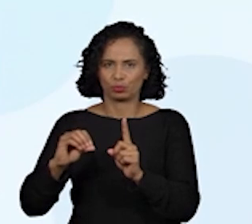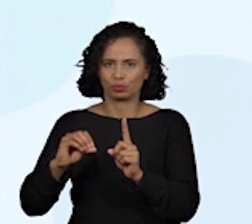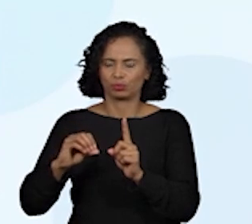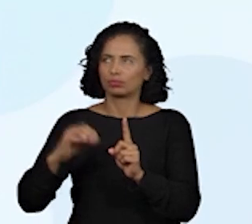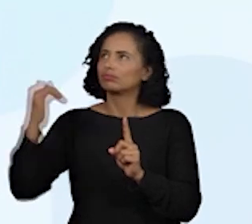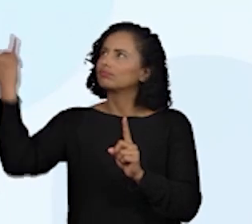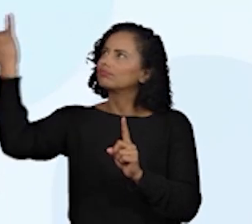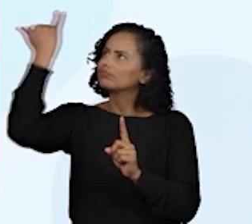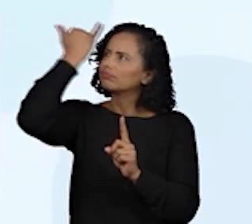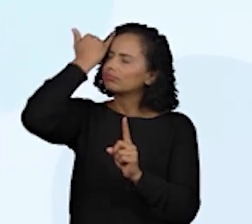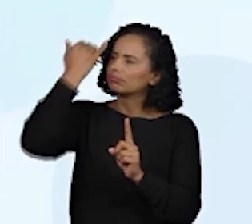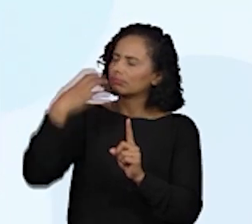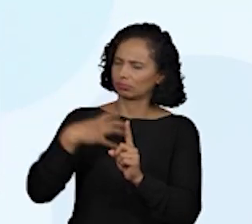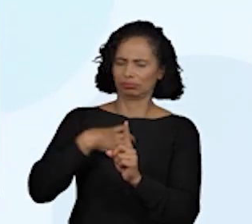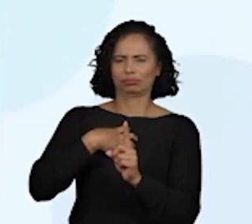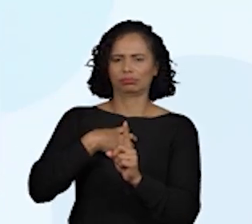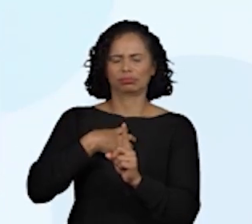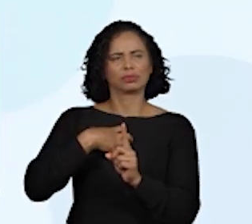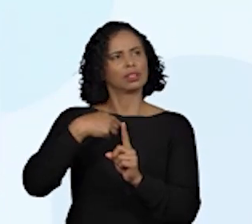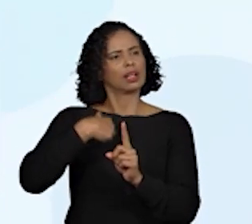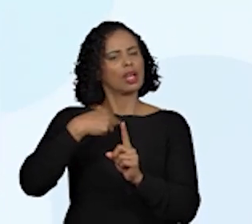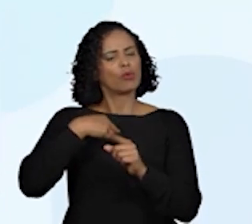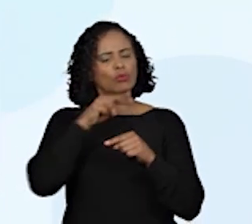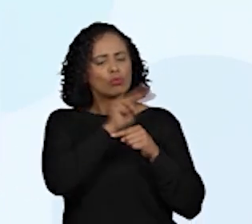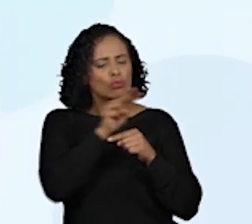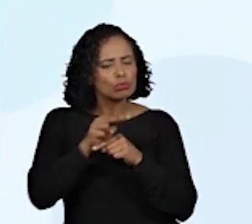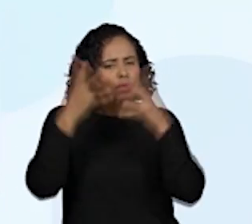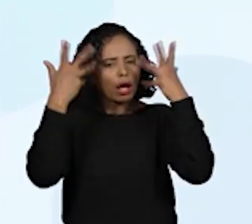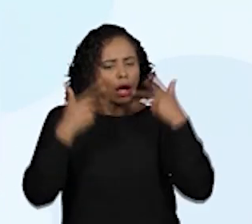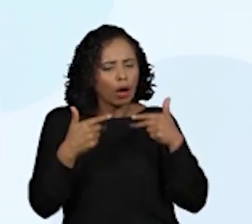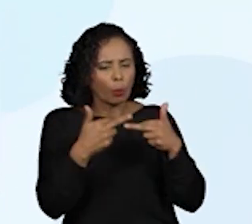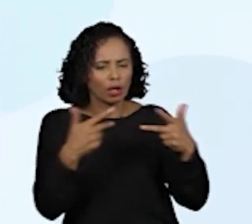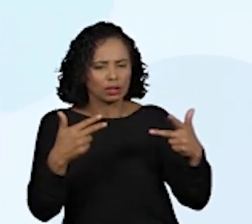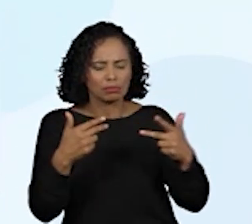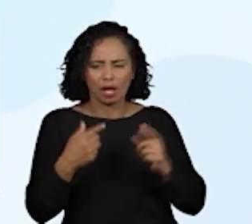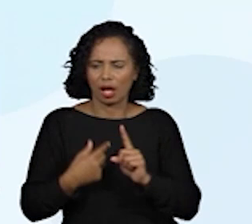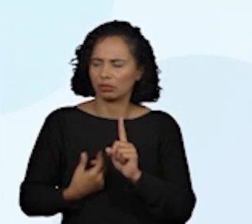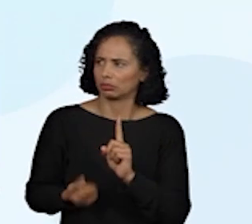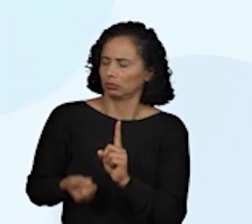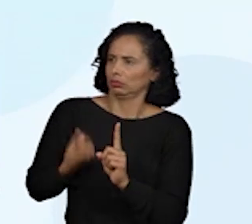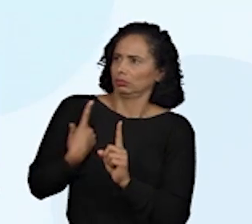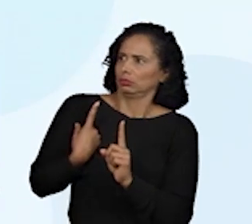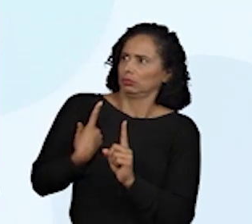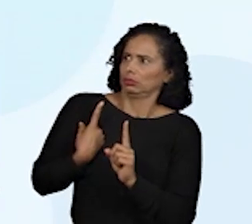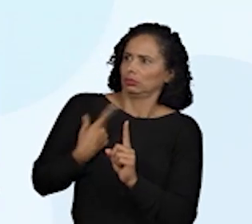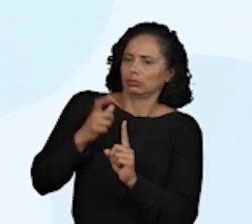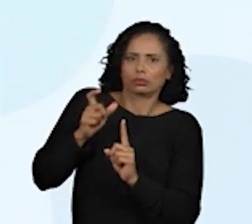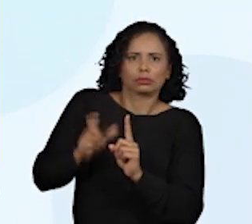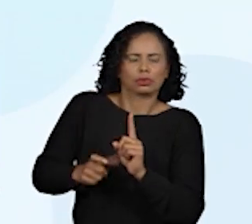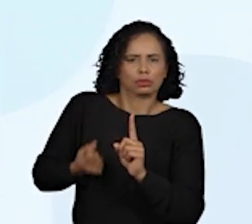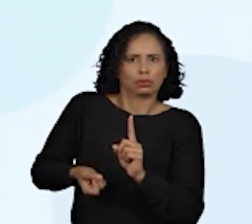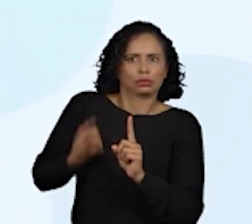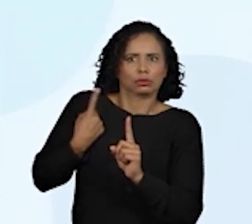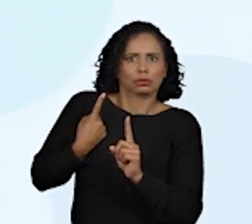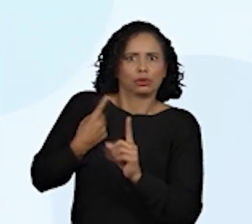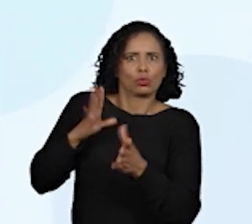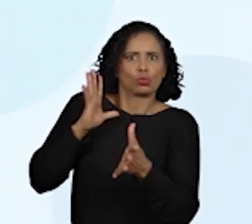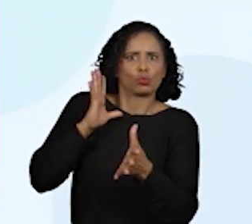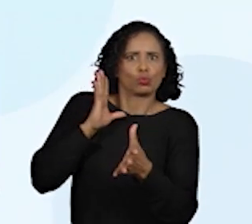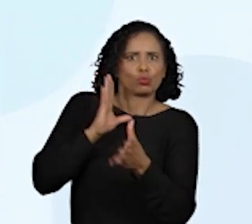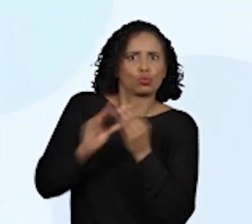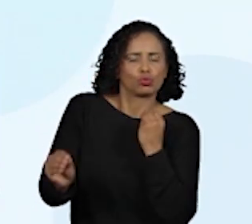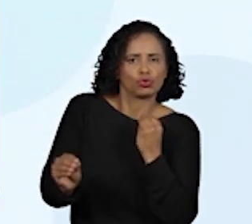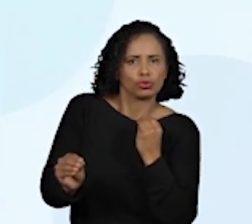animais. Petrúquio não estava esperando pela resposta e, assustado, saiu correndo.